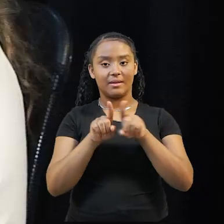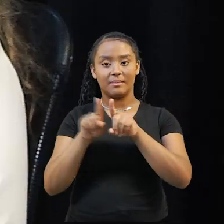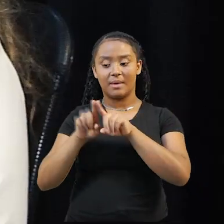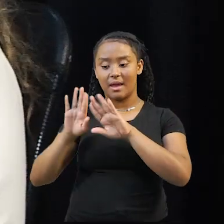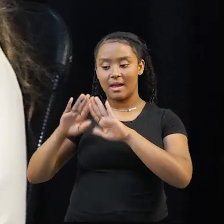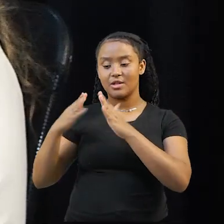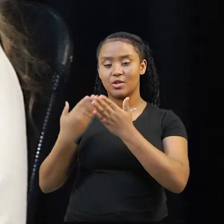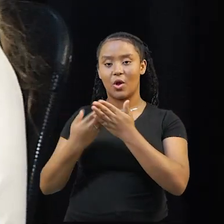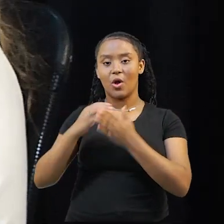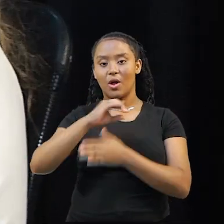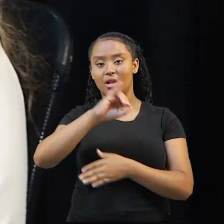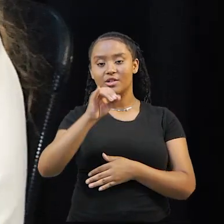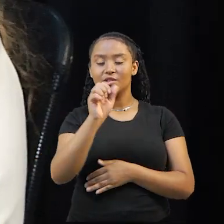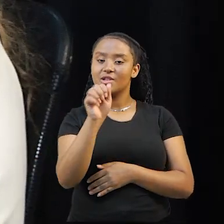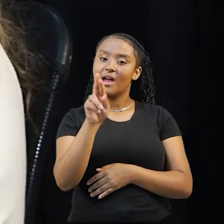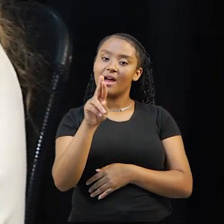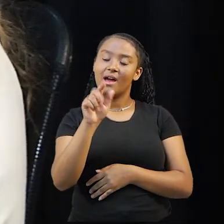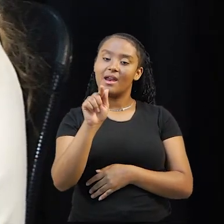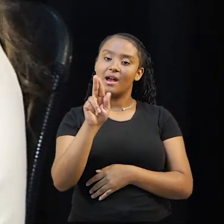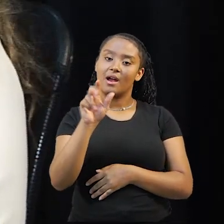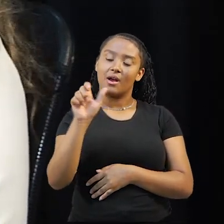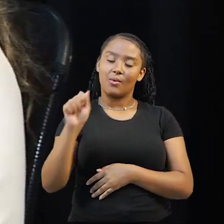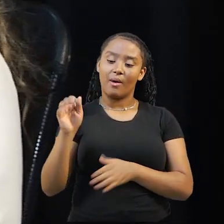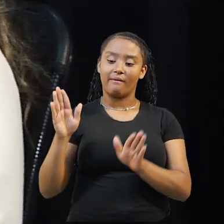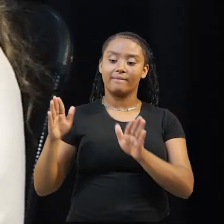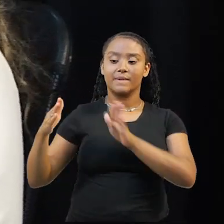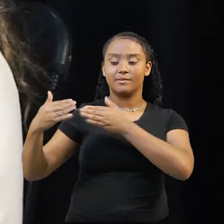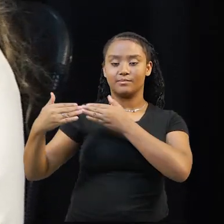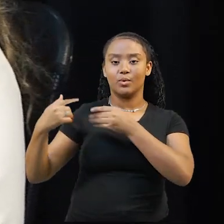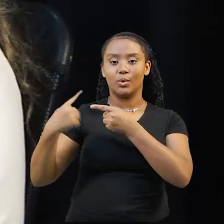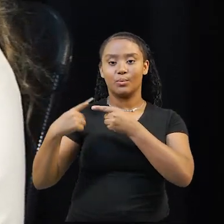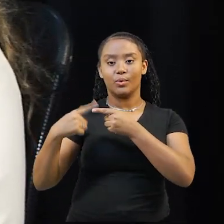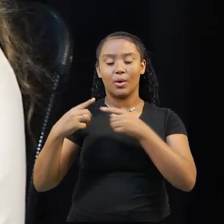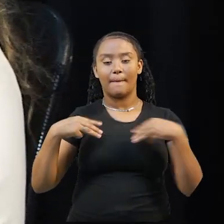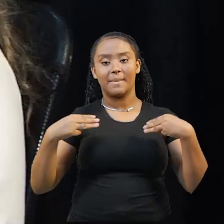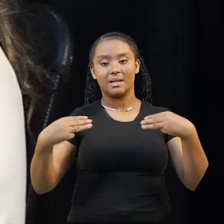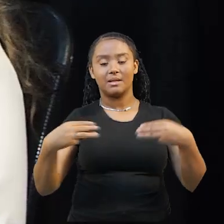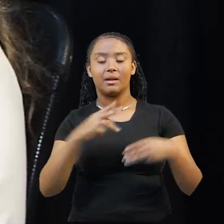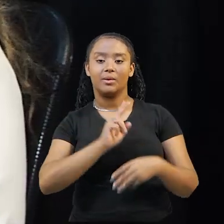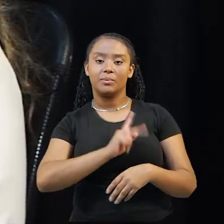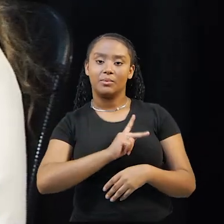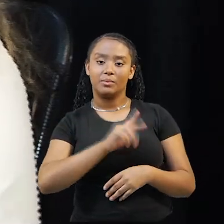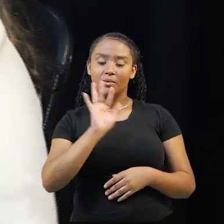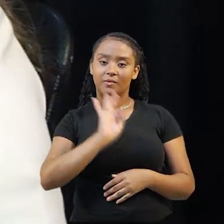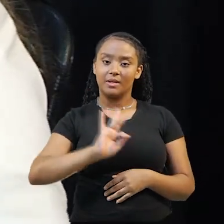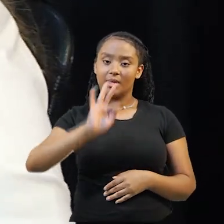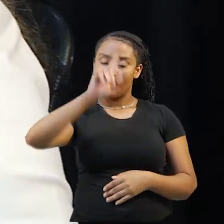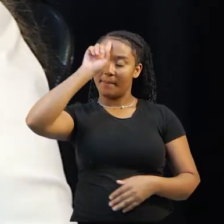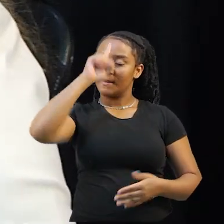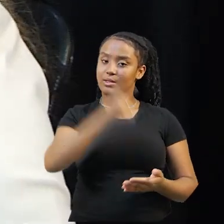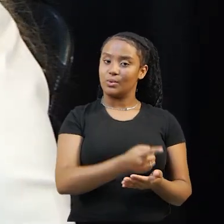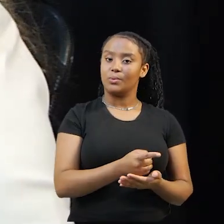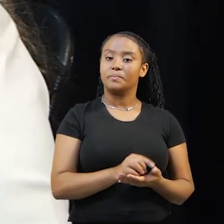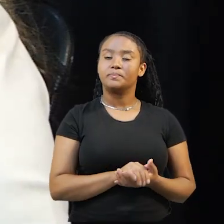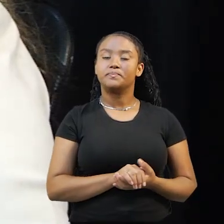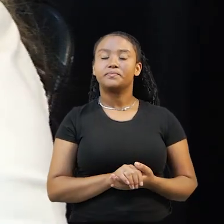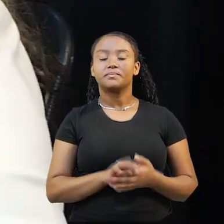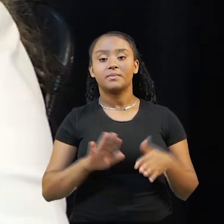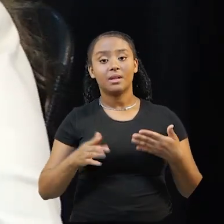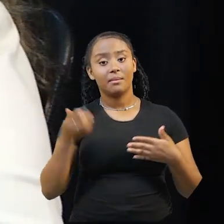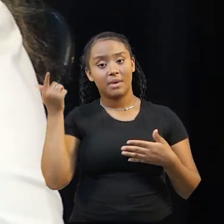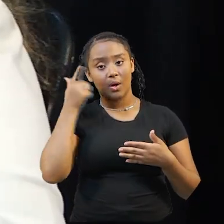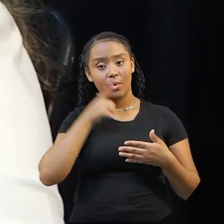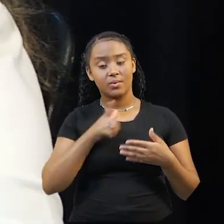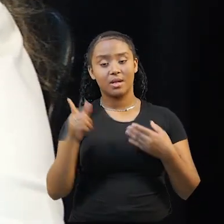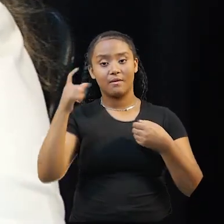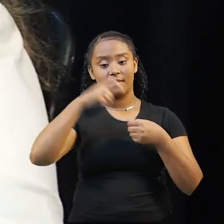Escola Jaraguá, o CEJAR, né? Ele foi fechado por determinação do Ministério Público Federal. E para que